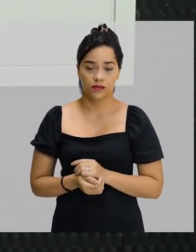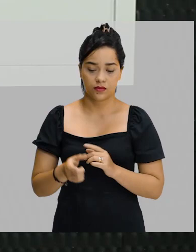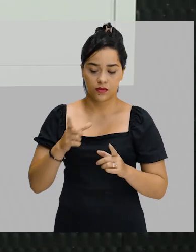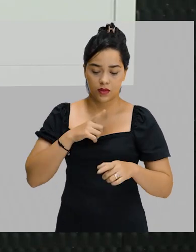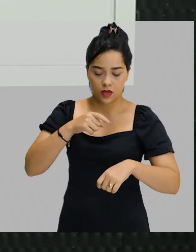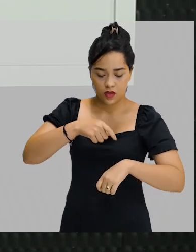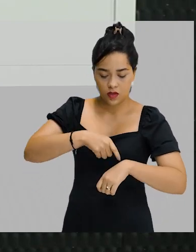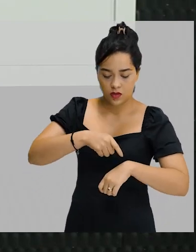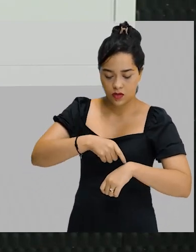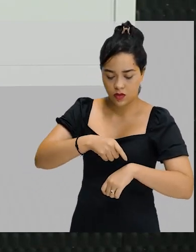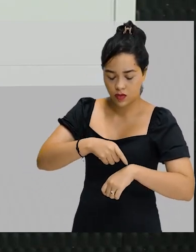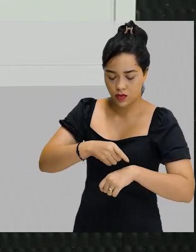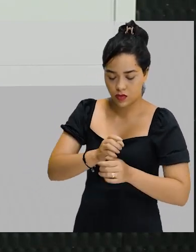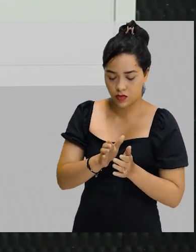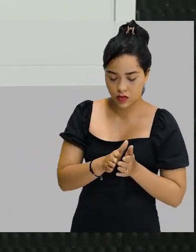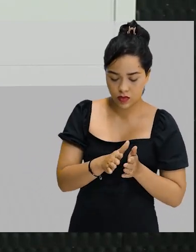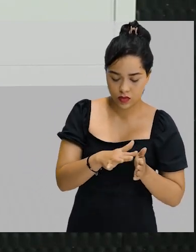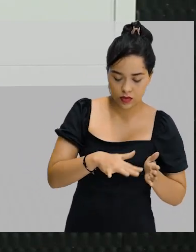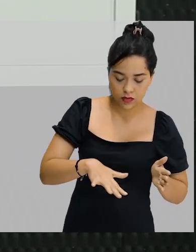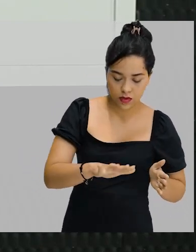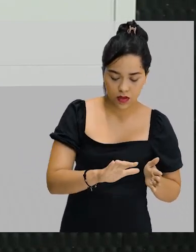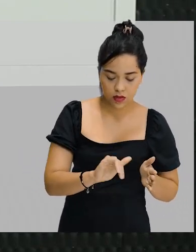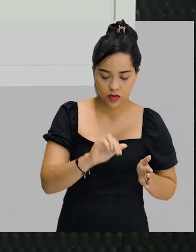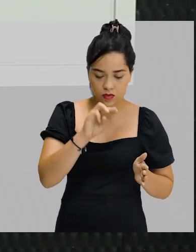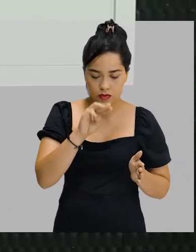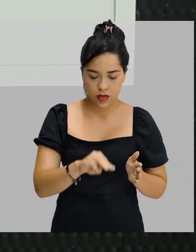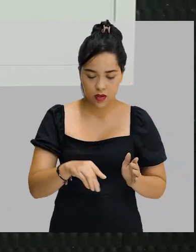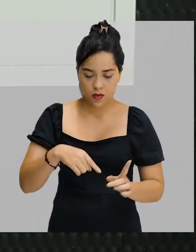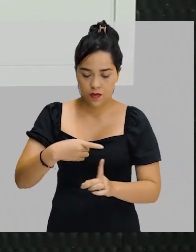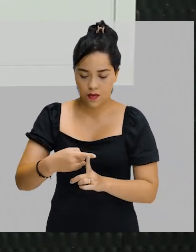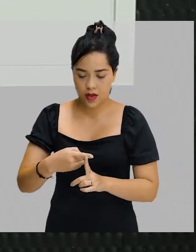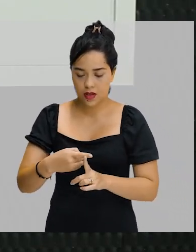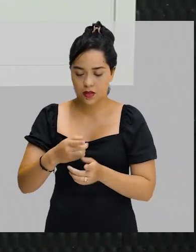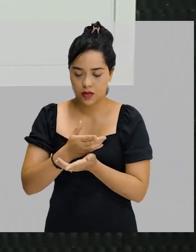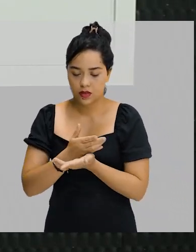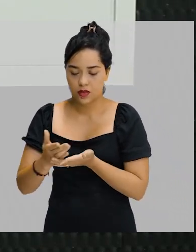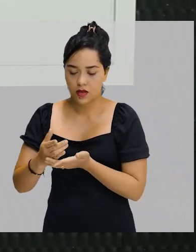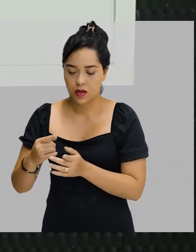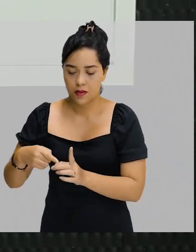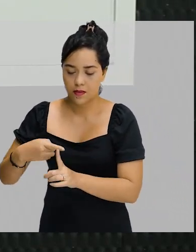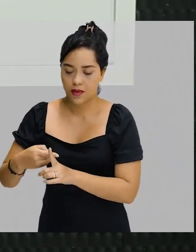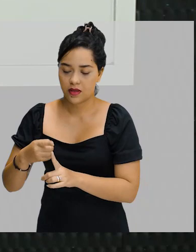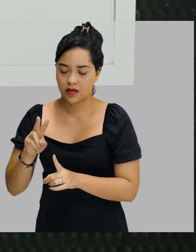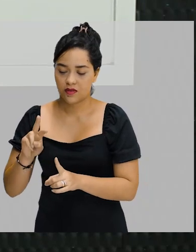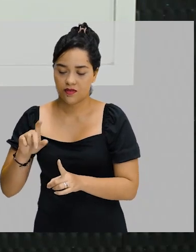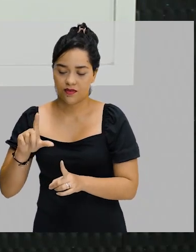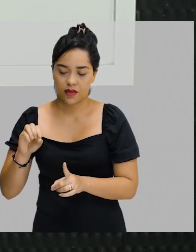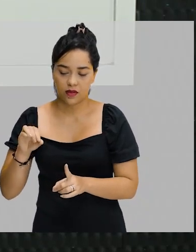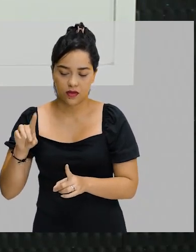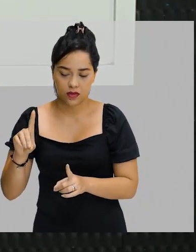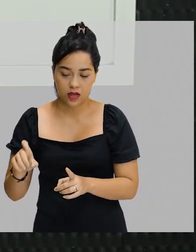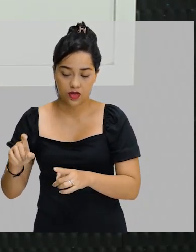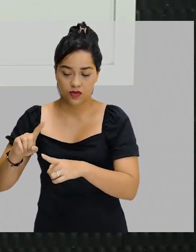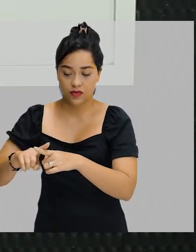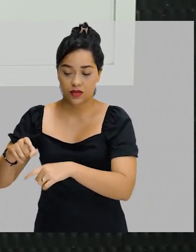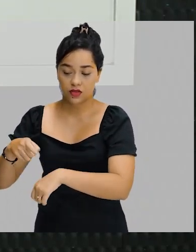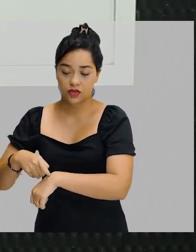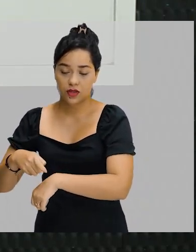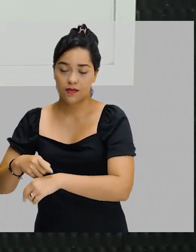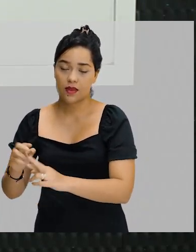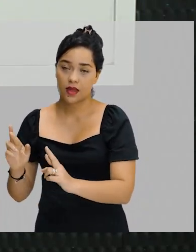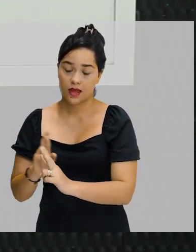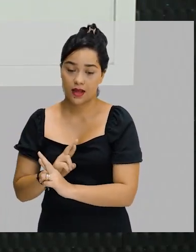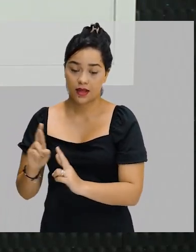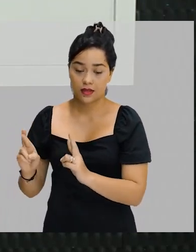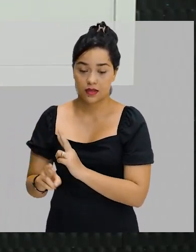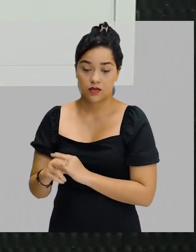Espaço final, espaço inicial, mais velocidade vezes tempo, né? Então a relação que nós vamos